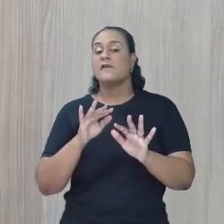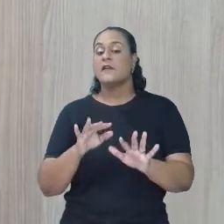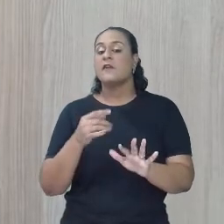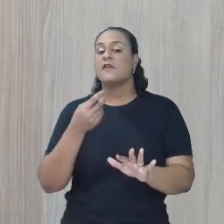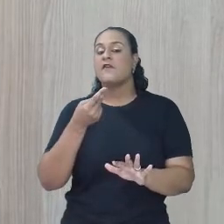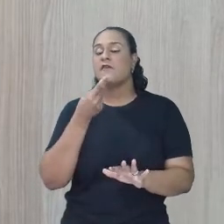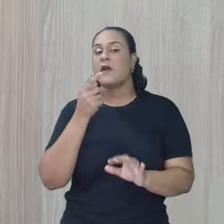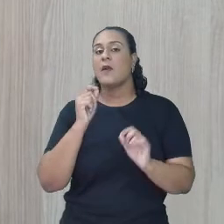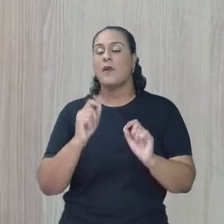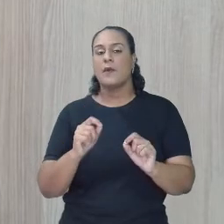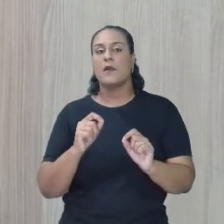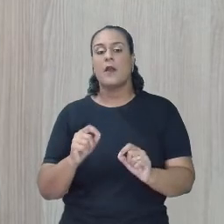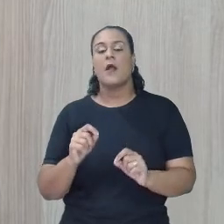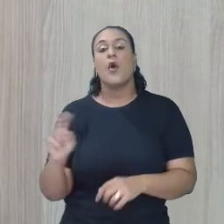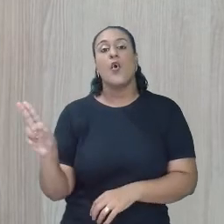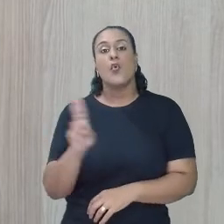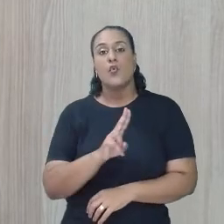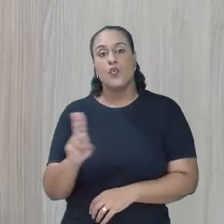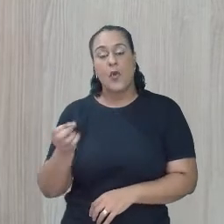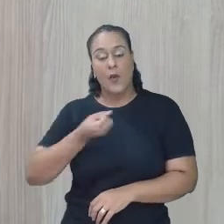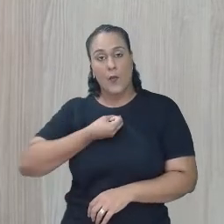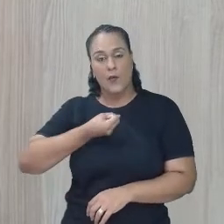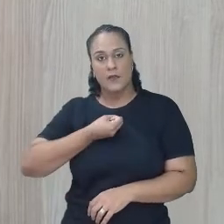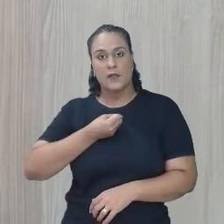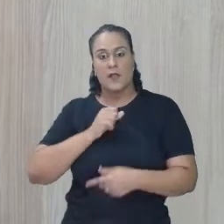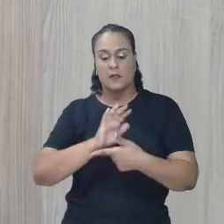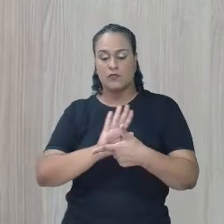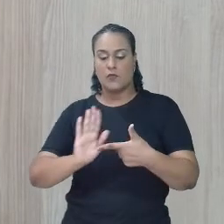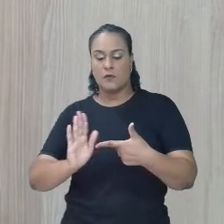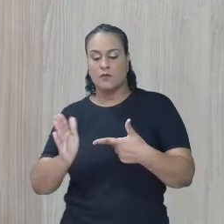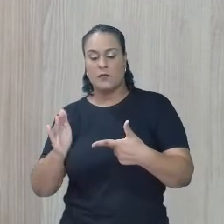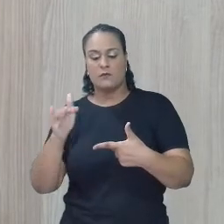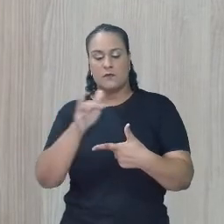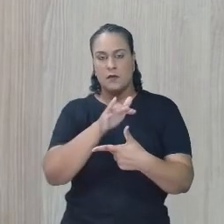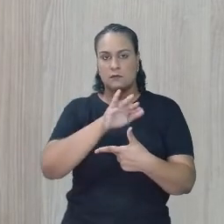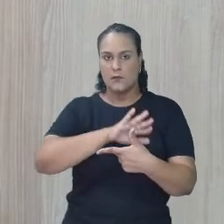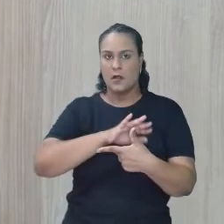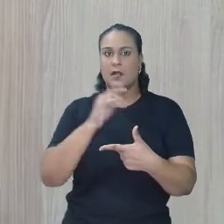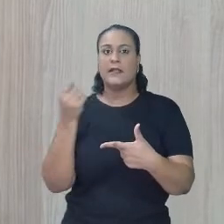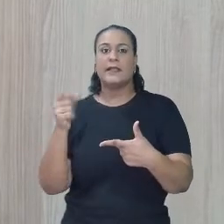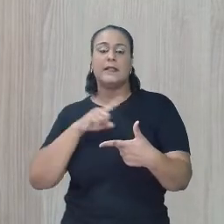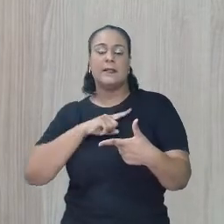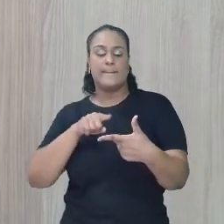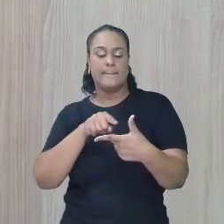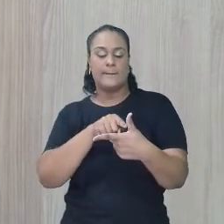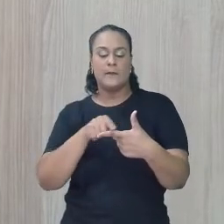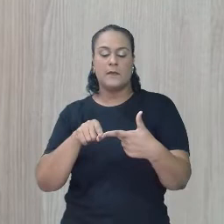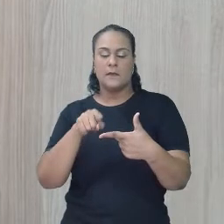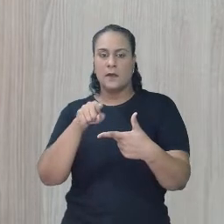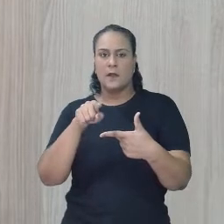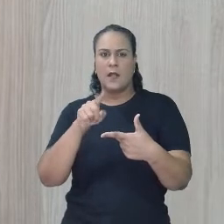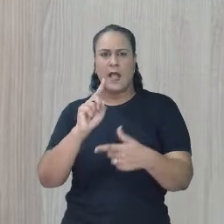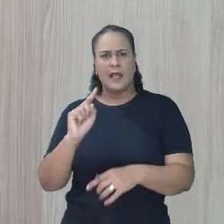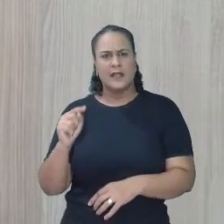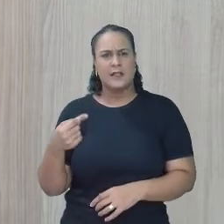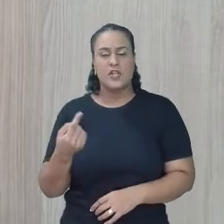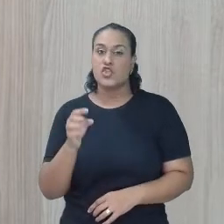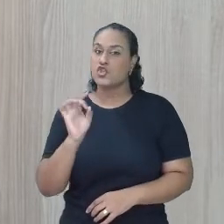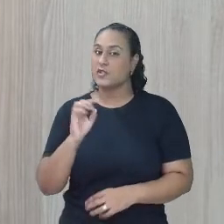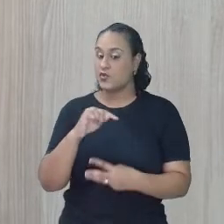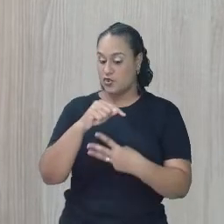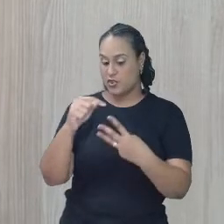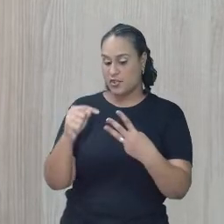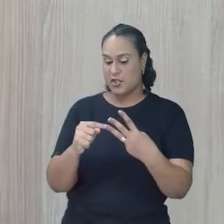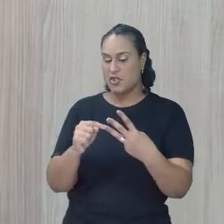vértices e o número de faces e vai encontrar o número de arestas, por exemplo. Então, dos 3 elementos, a gente vai informar